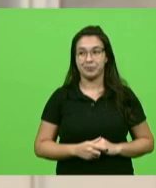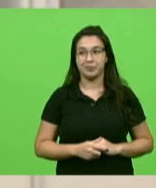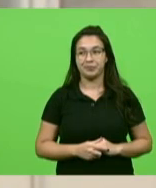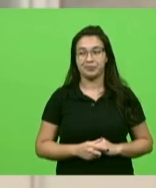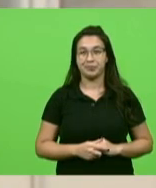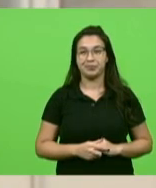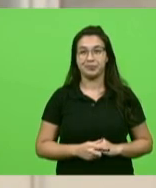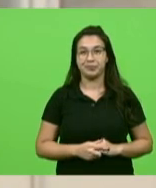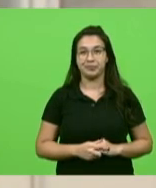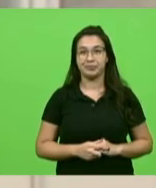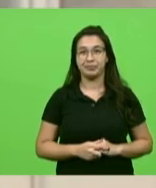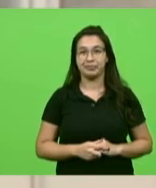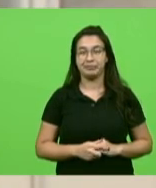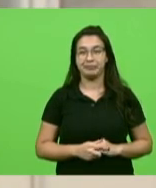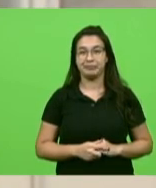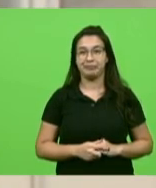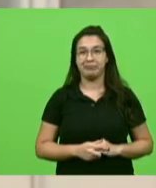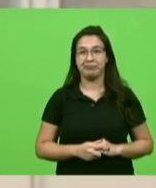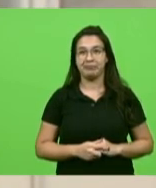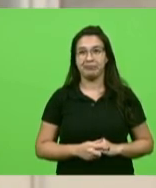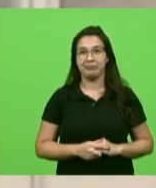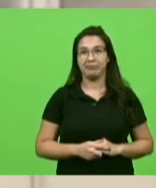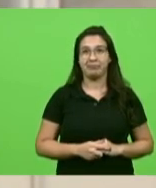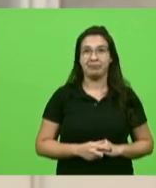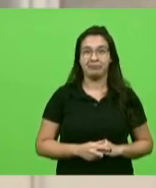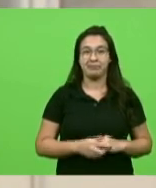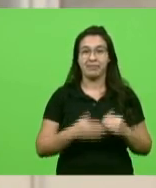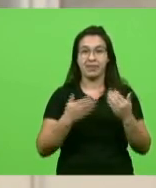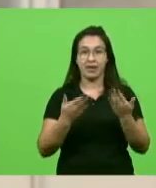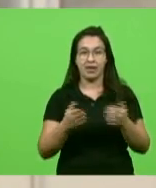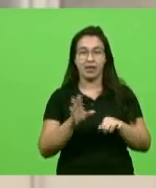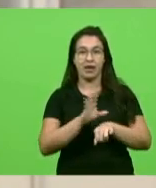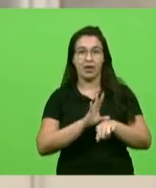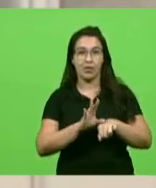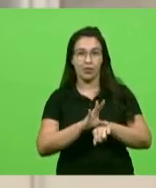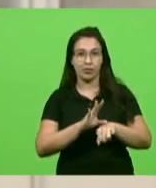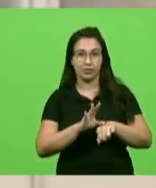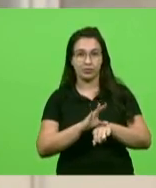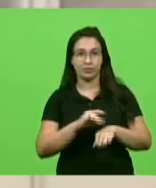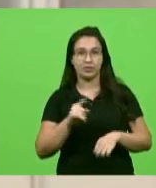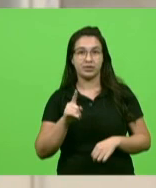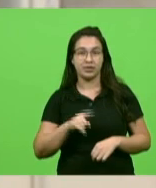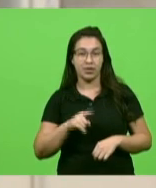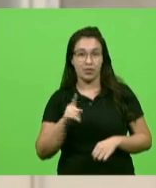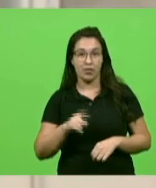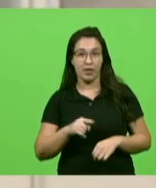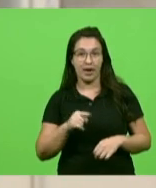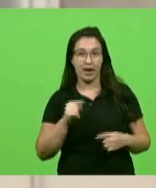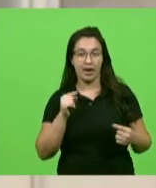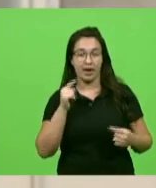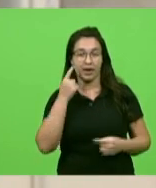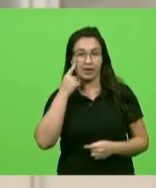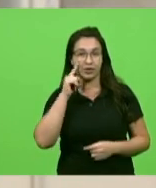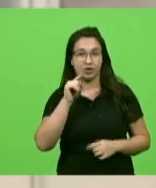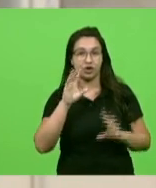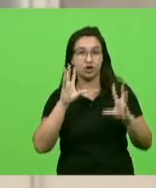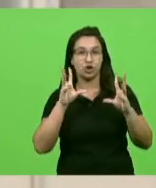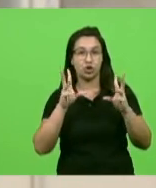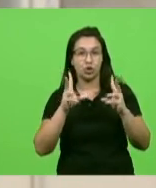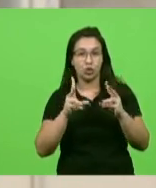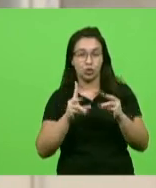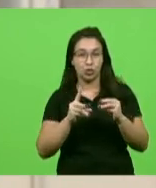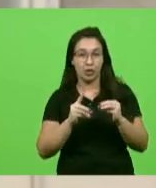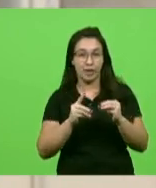um pouco referida Carta Magna é fundamento de validade de todas as constituições